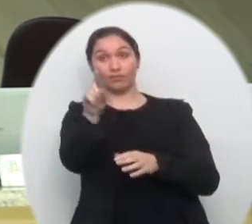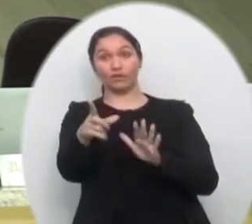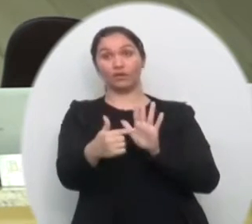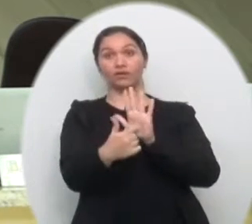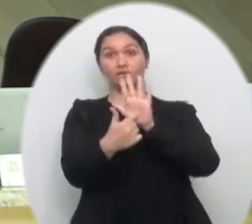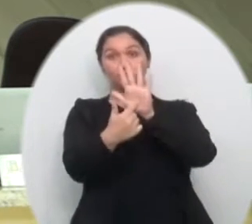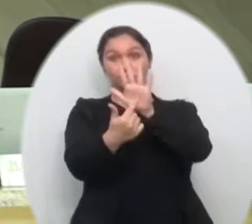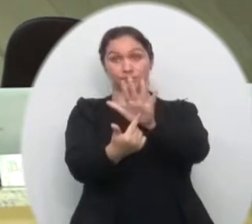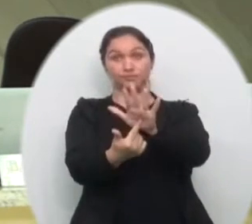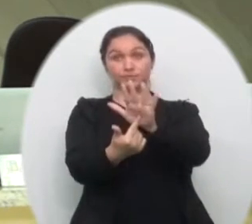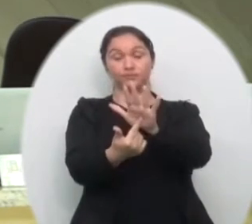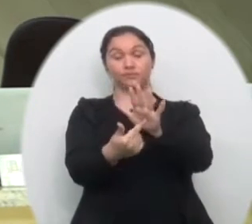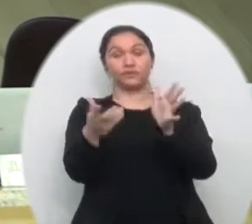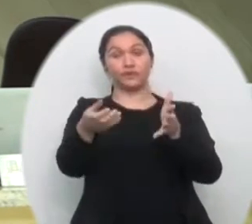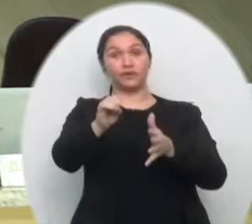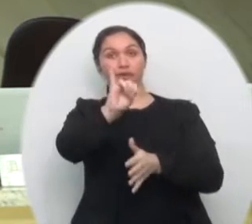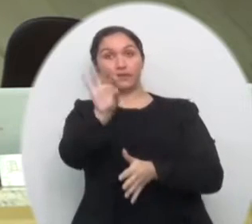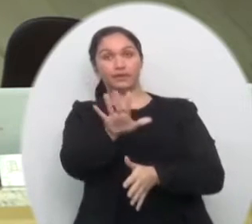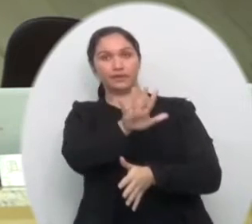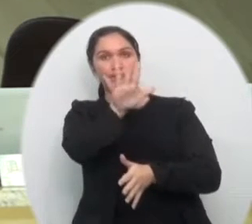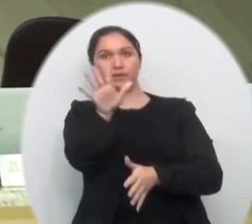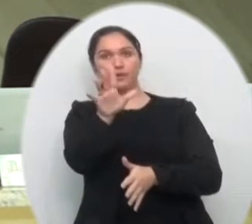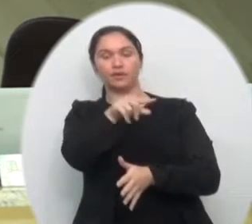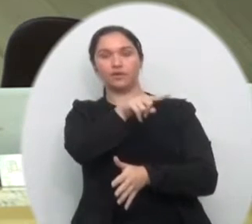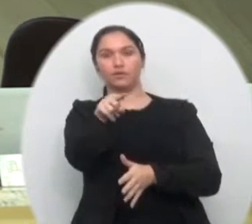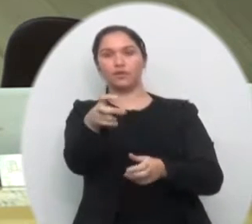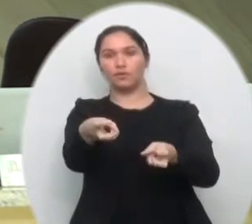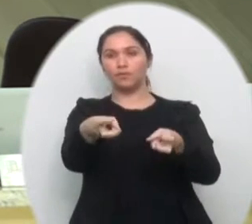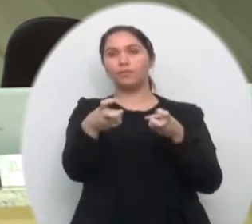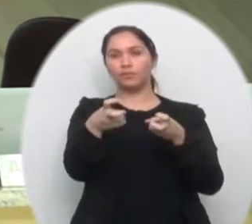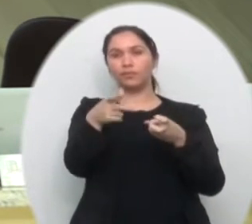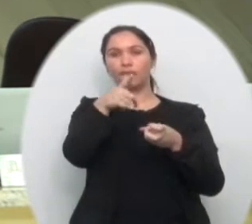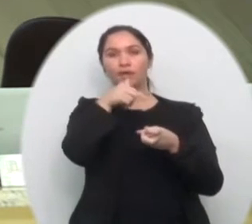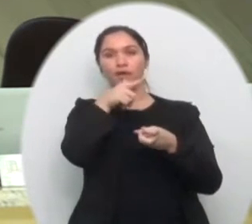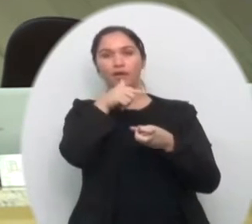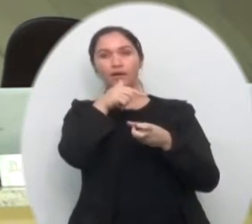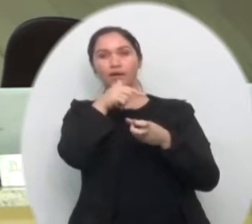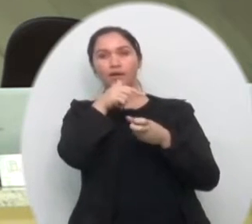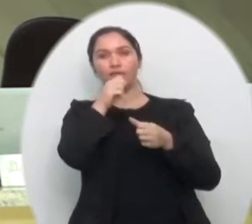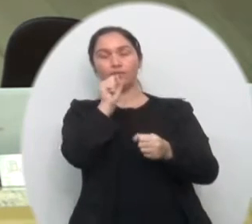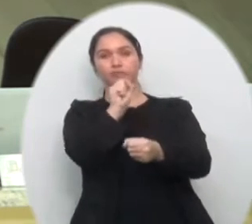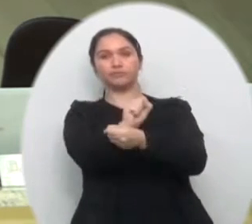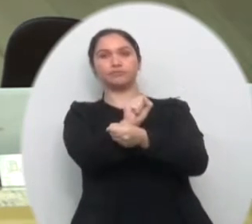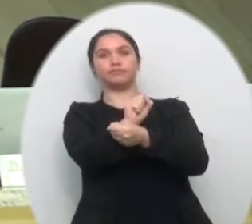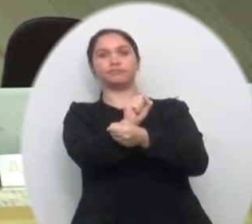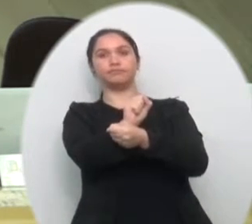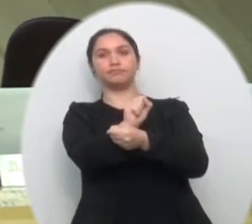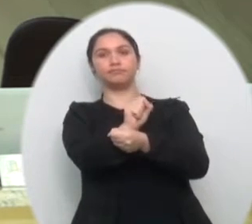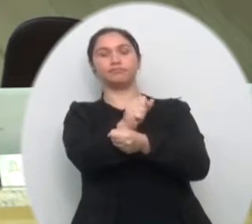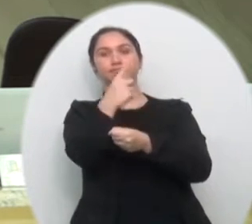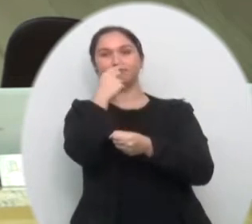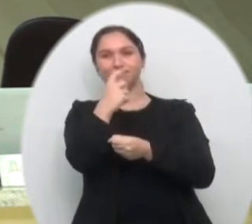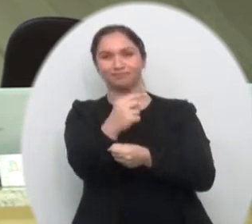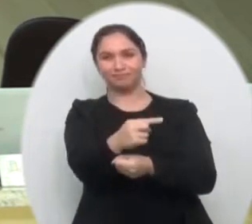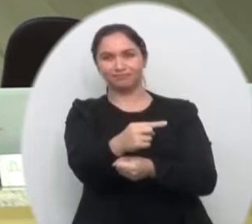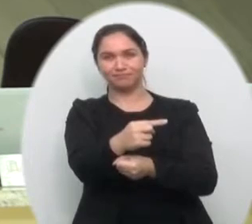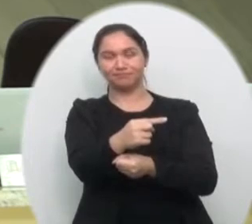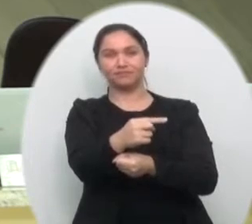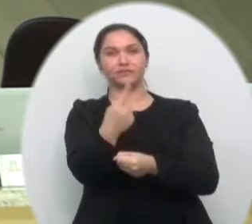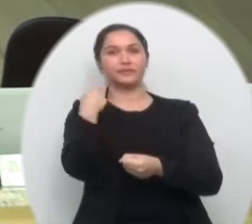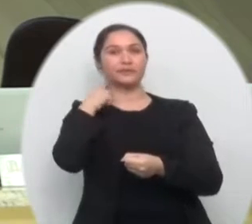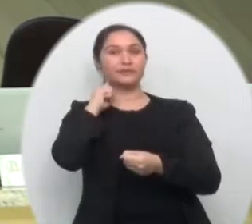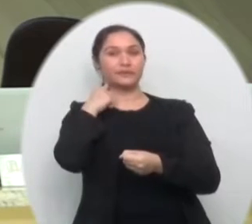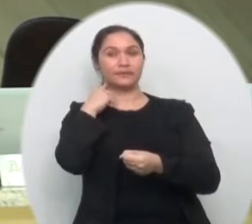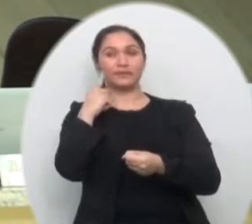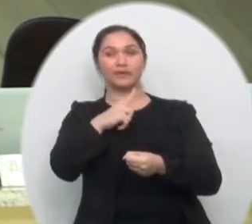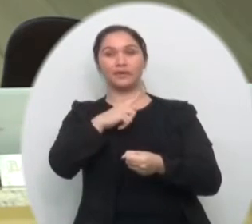toda, ela fica parada, é uma água já que fica enferrujada. Essa aqui é o meu açude, criou uma gordura por cima